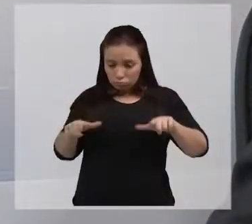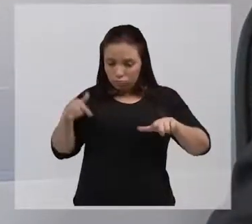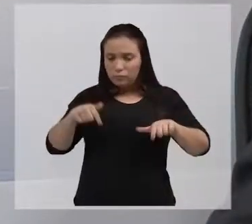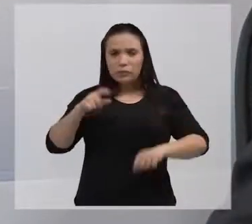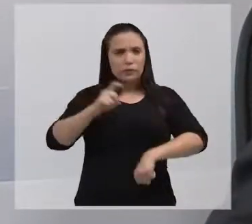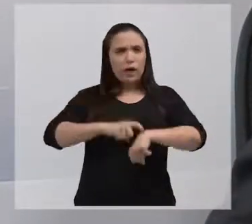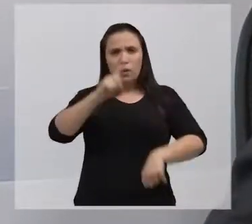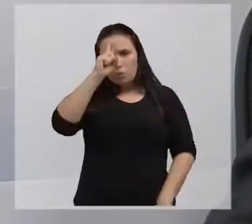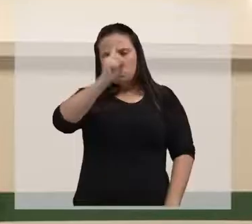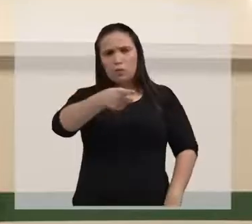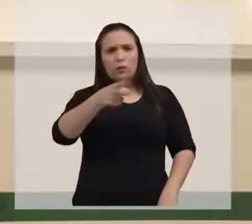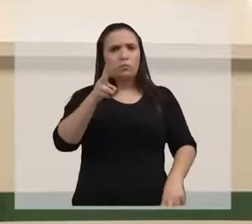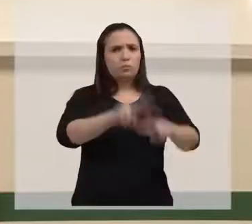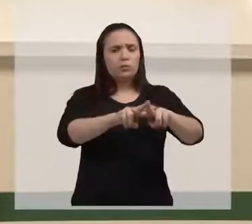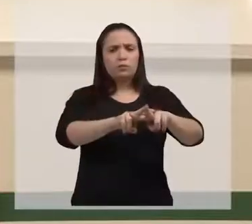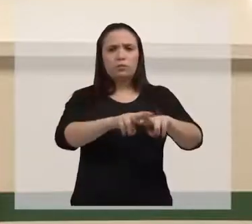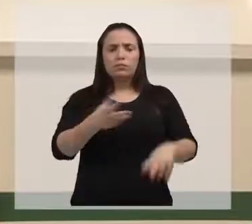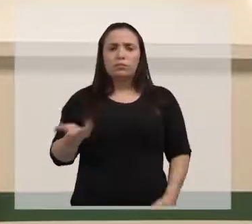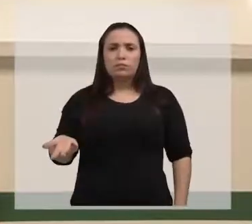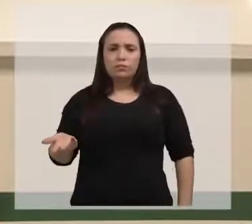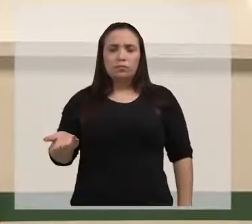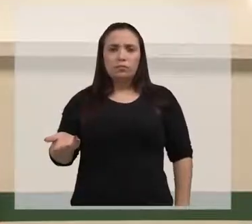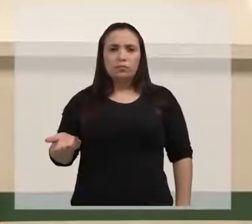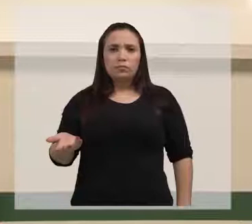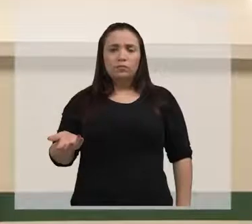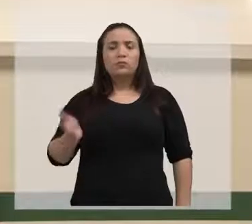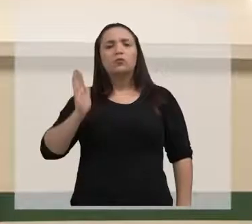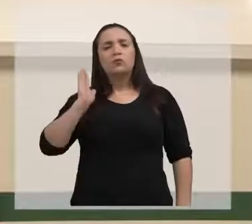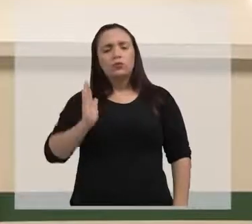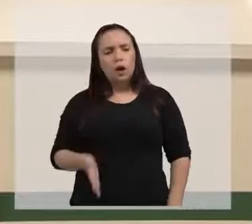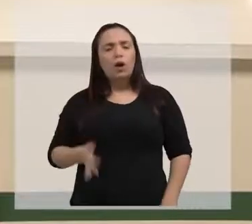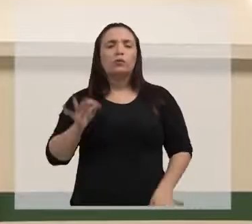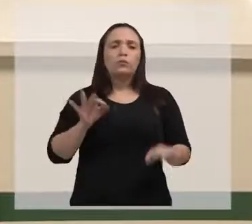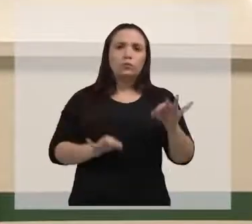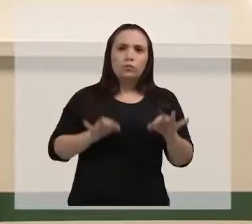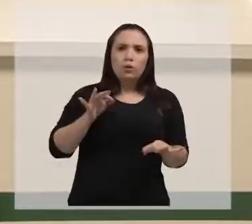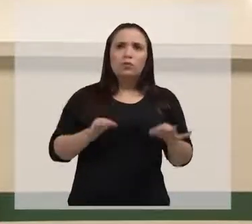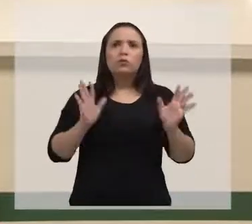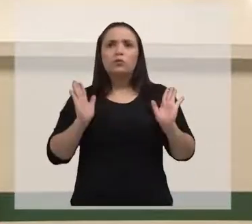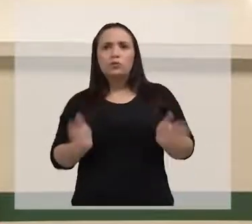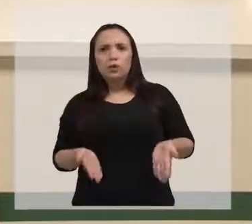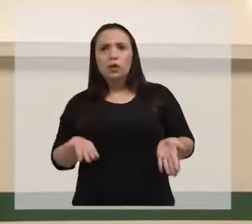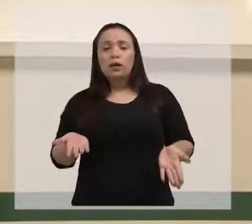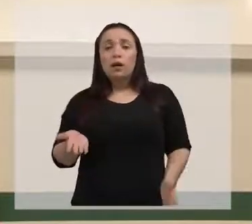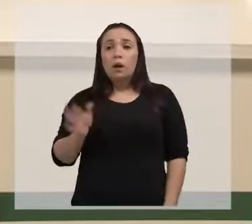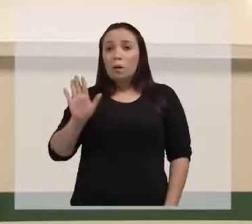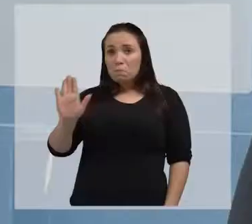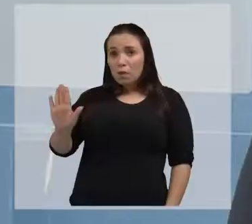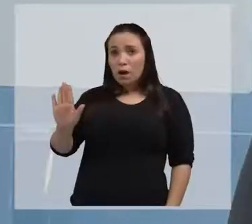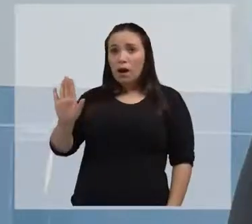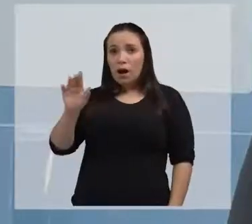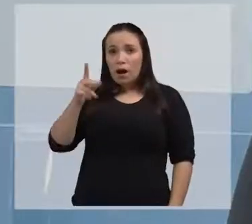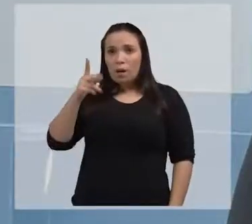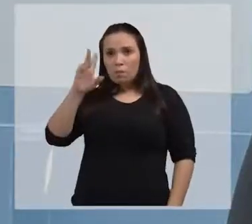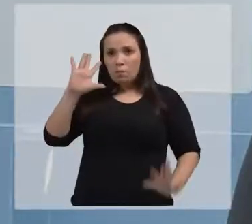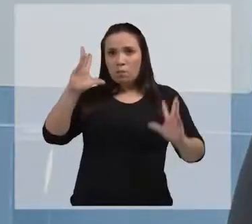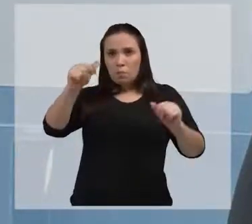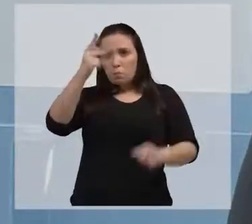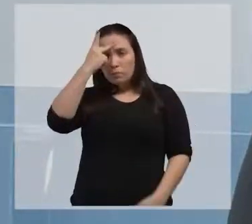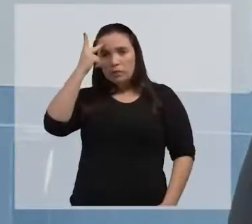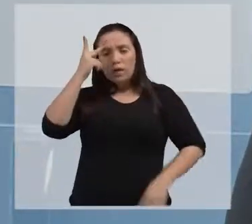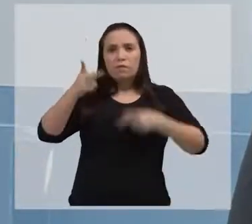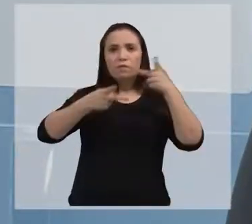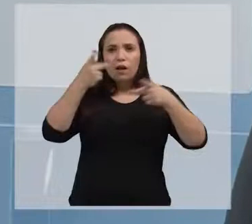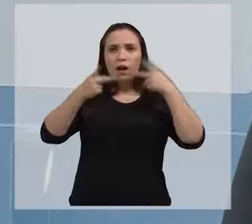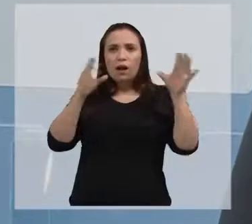Lula. Mas Luiz... Não, já tinha sido julgado, já tinha tido trâmite. As pessoas falam nessa velocidade, mas